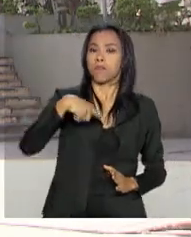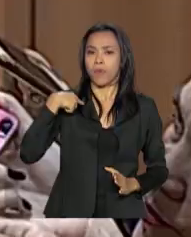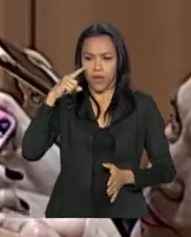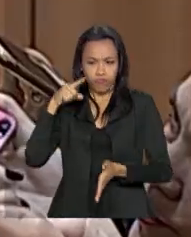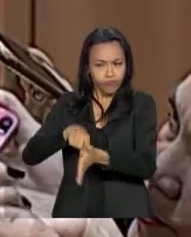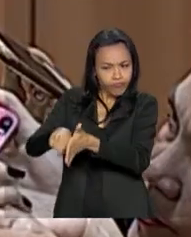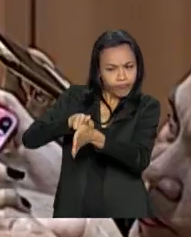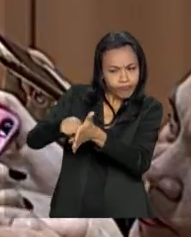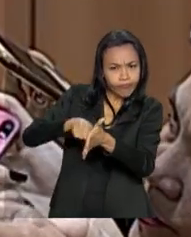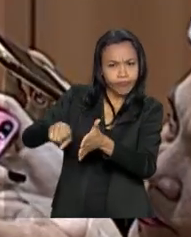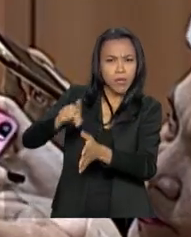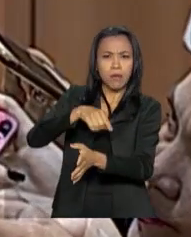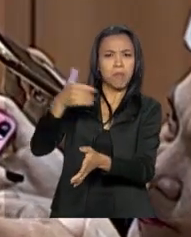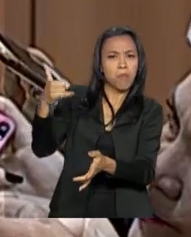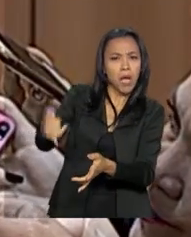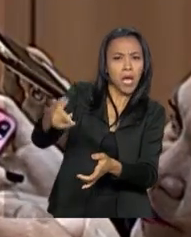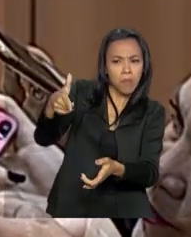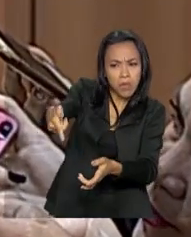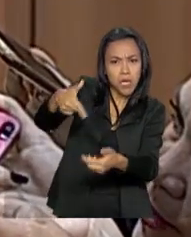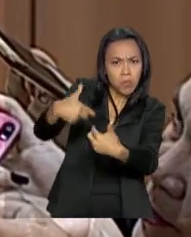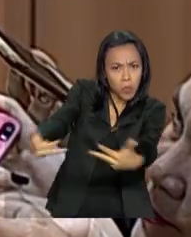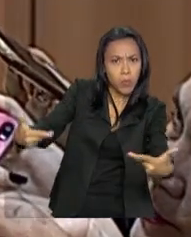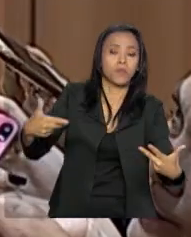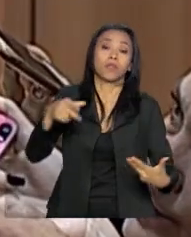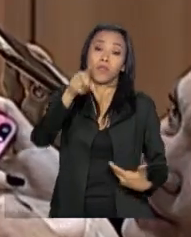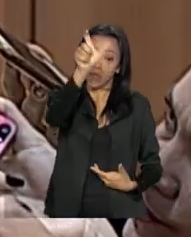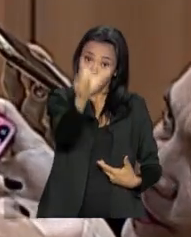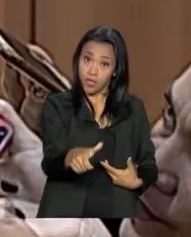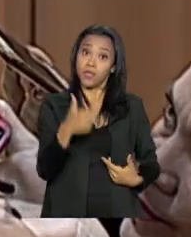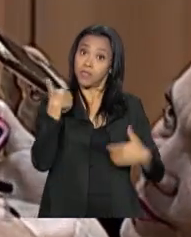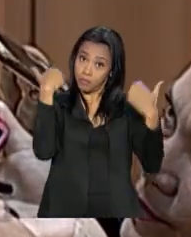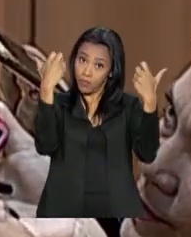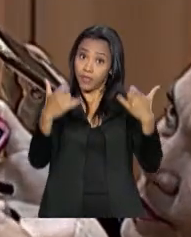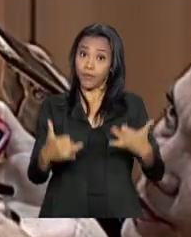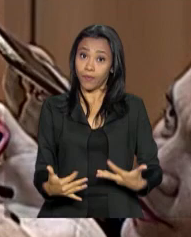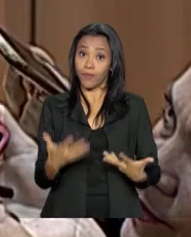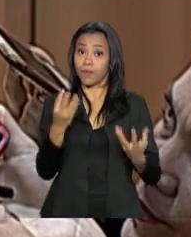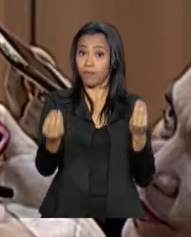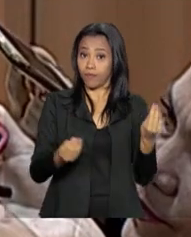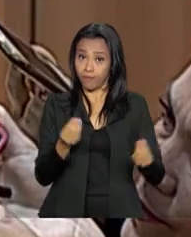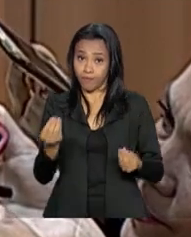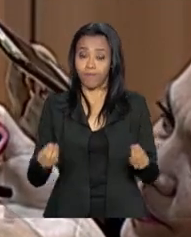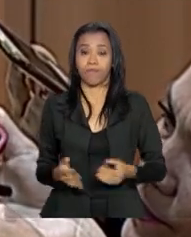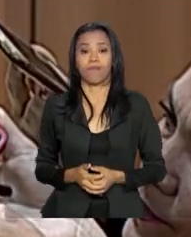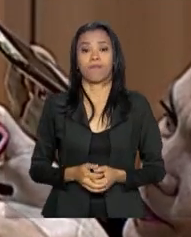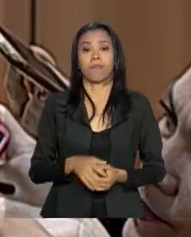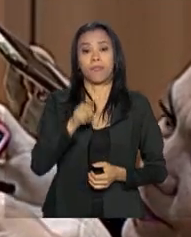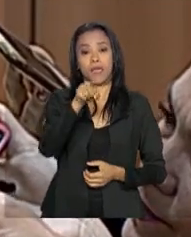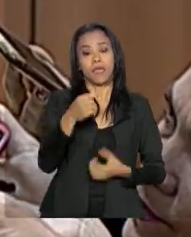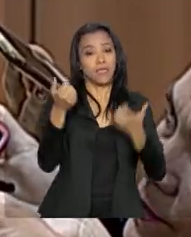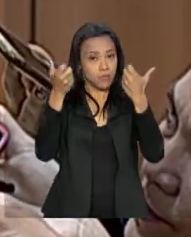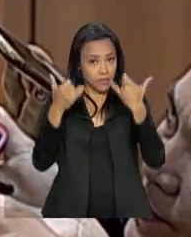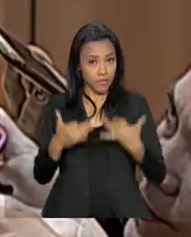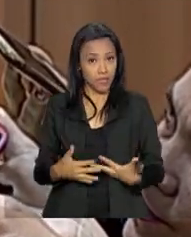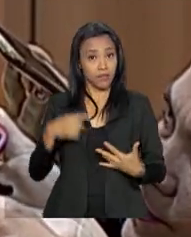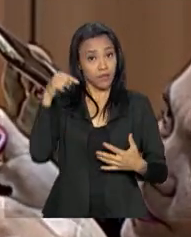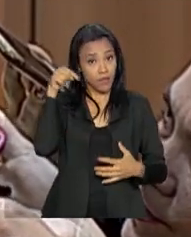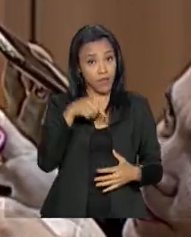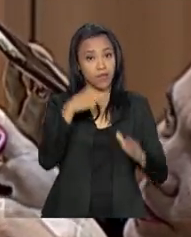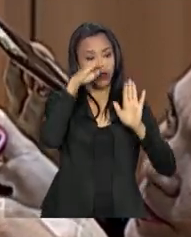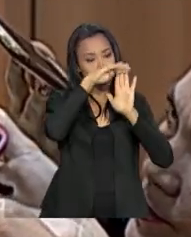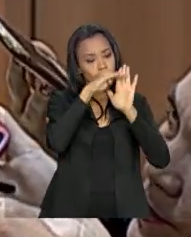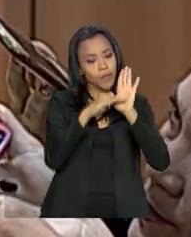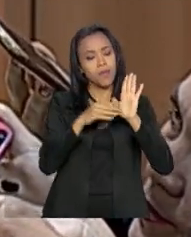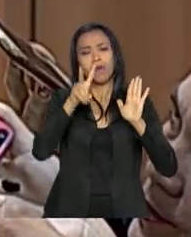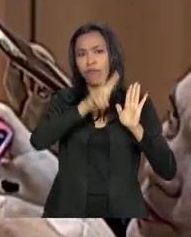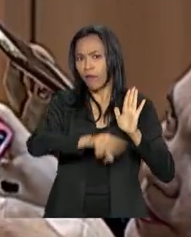homicídios e o ministro julga destacou benefícios econômicos das medidas este programa os seus termos da terra efeitos econômicos